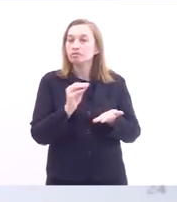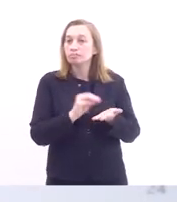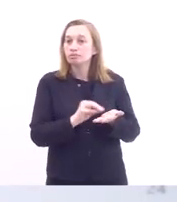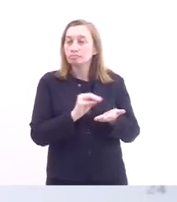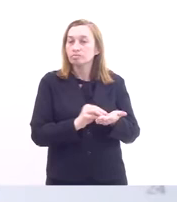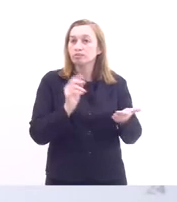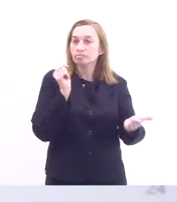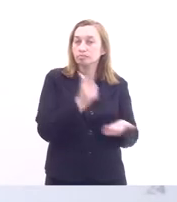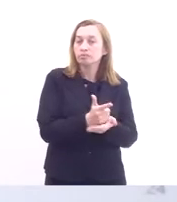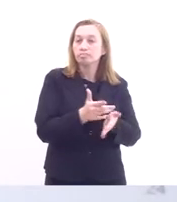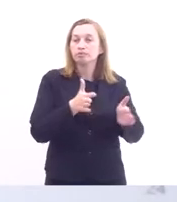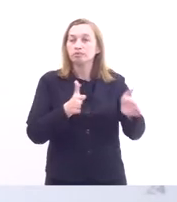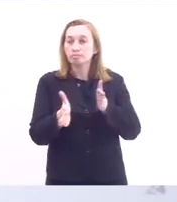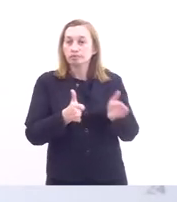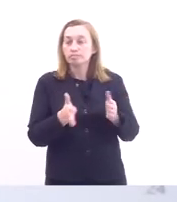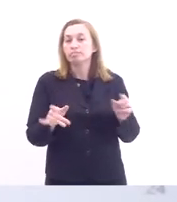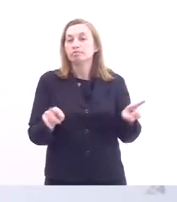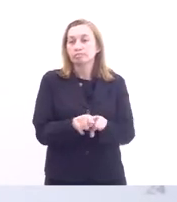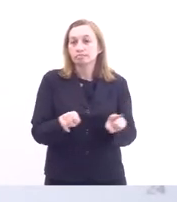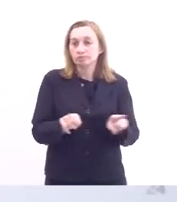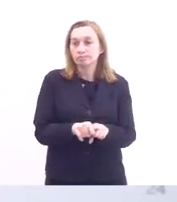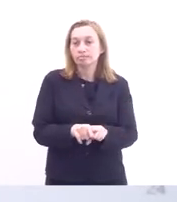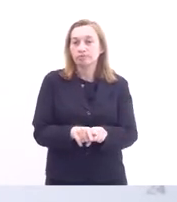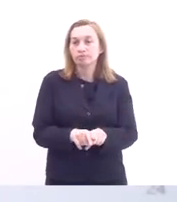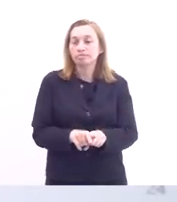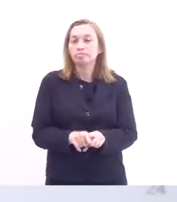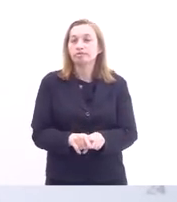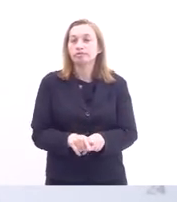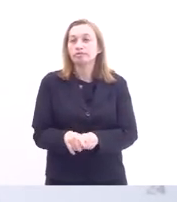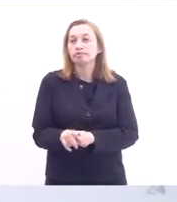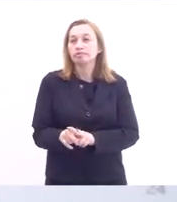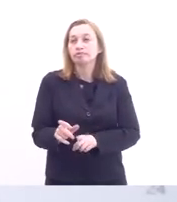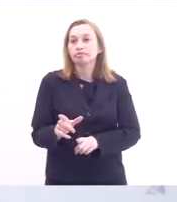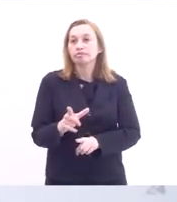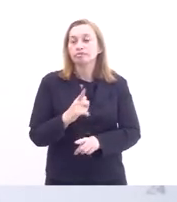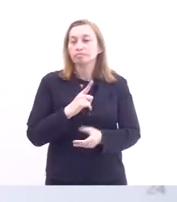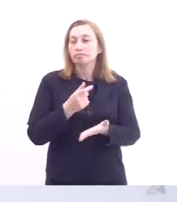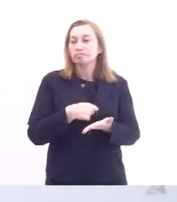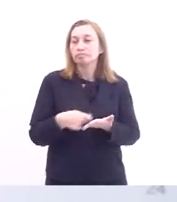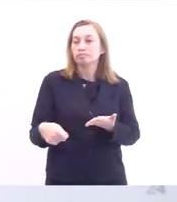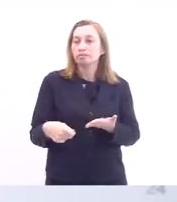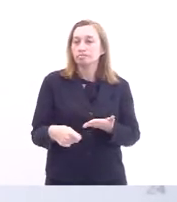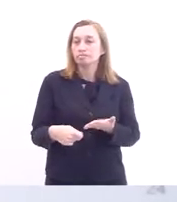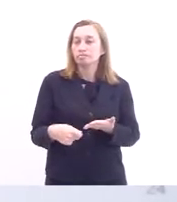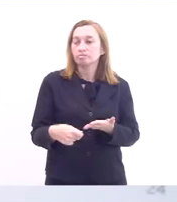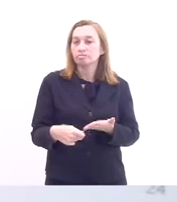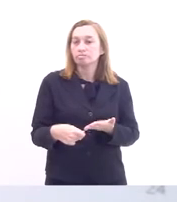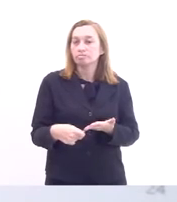pagar no período também, né? A gente teve uma inscrição